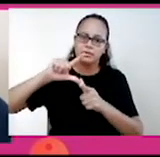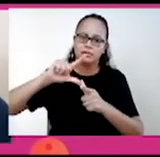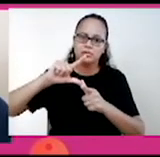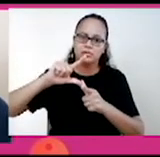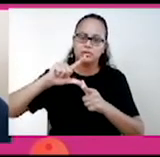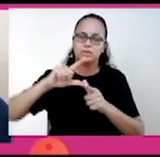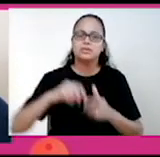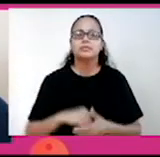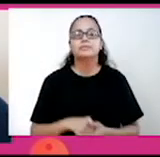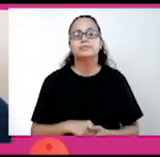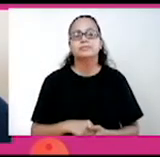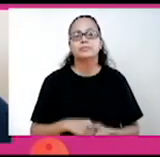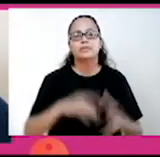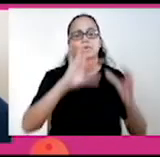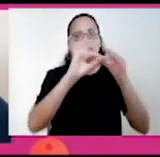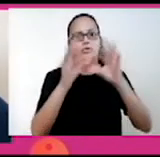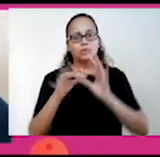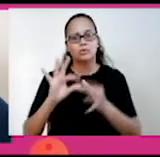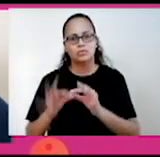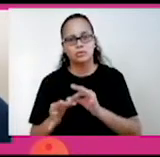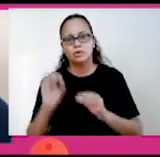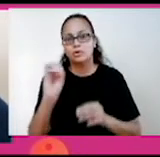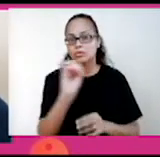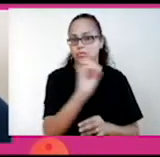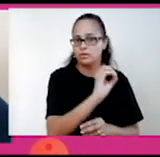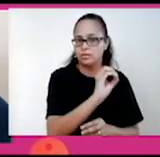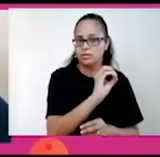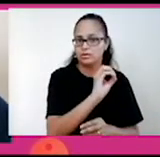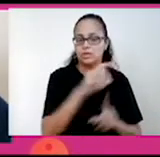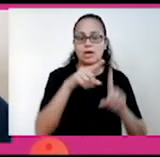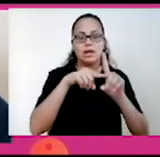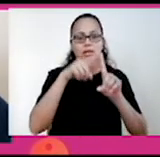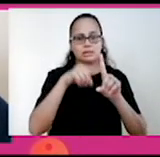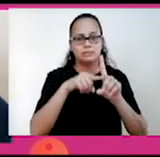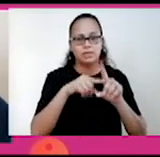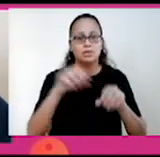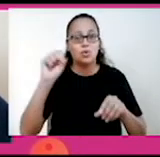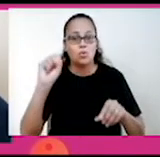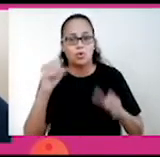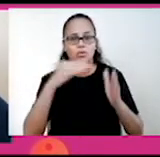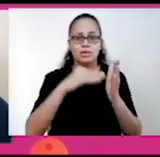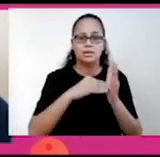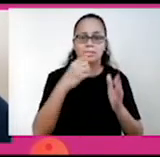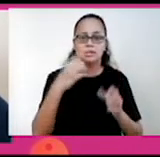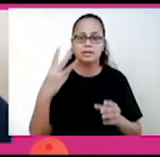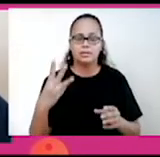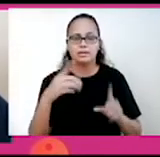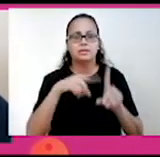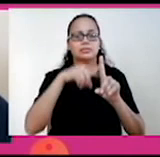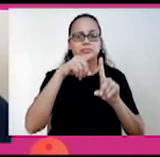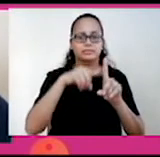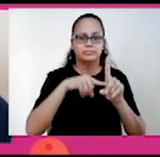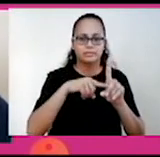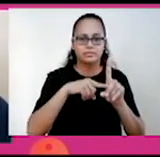elevadas porção ocidental do continente. Ocidental é a oeste, essa região. As médias térmicas mensais ficam entre 8 e 13 graus, as precipitações